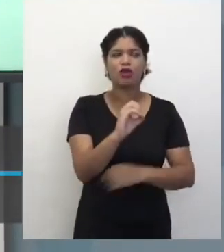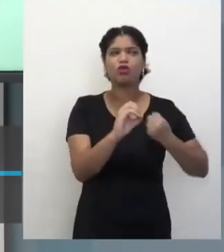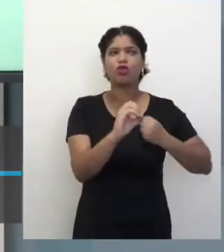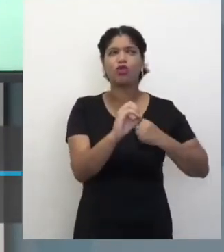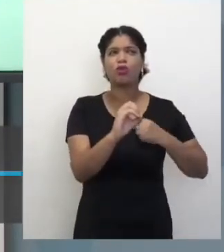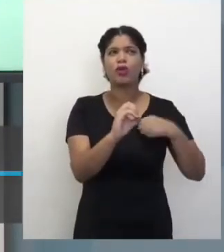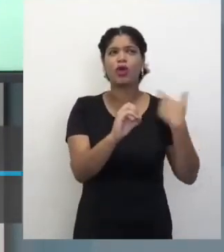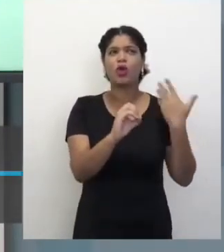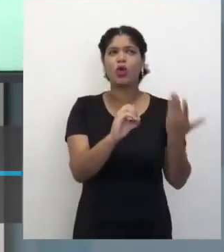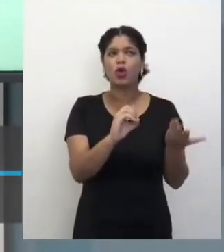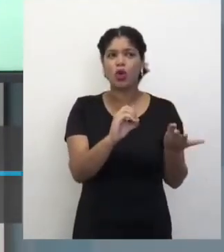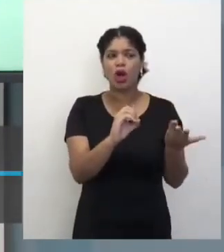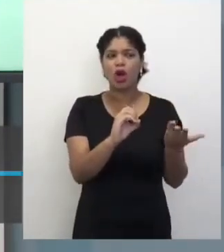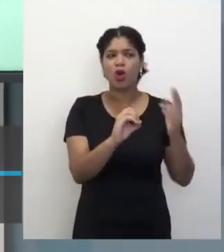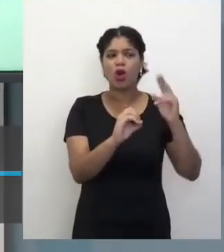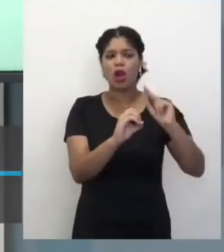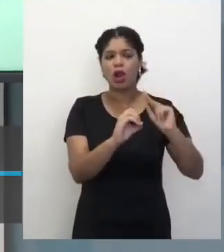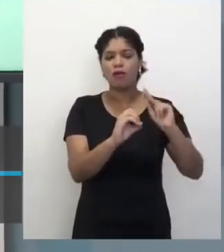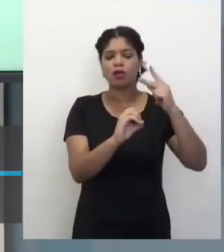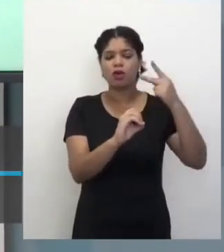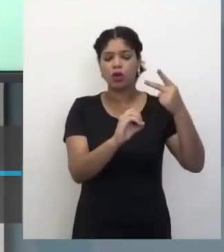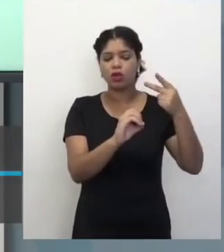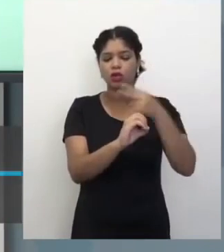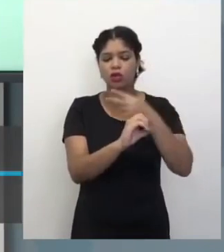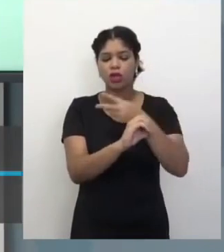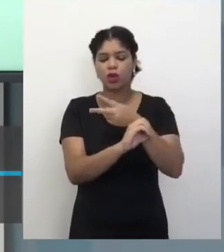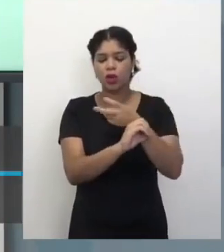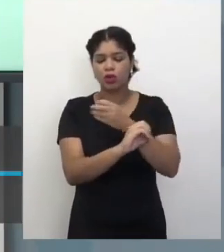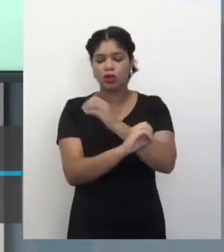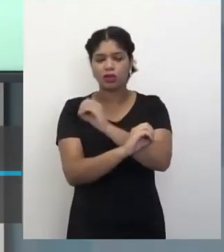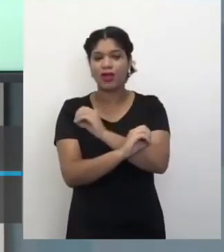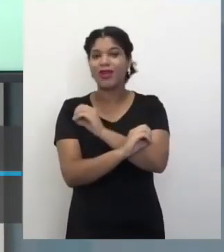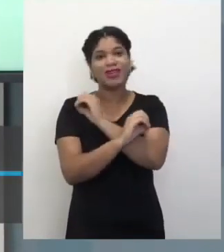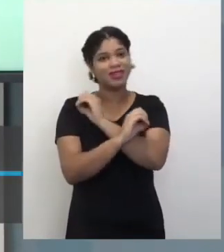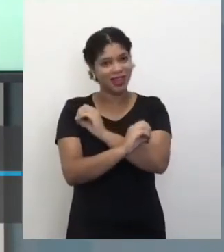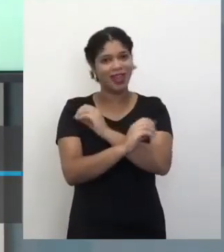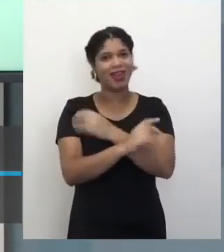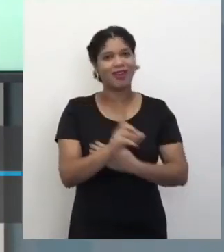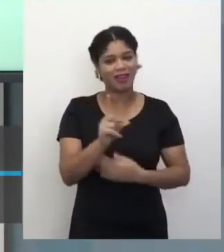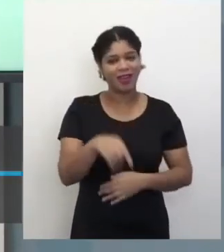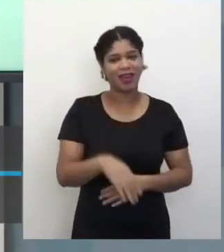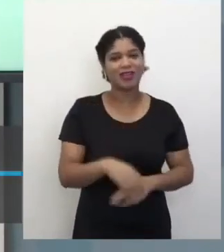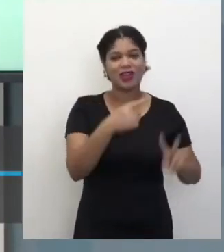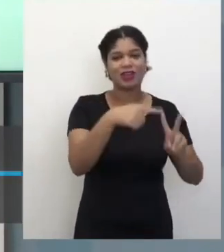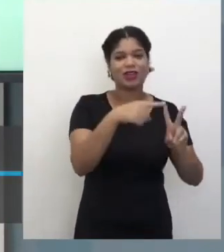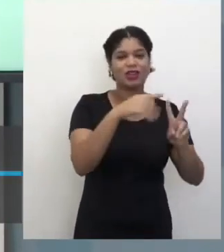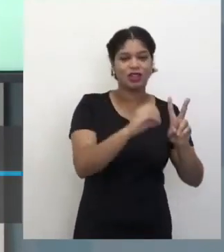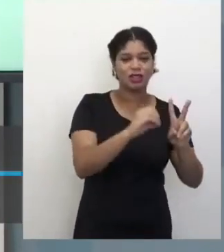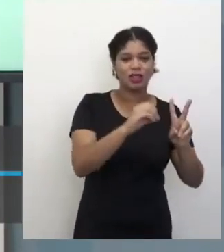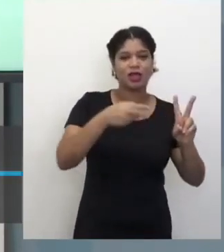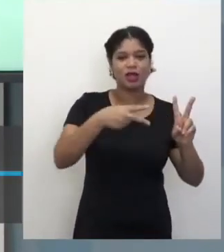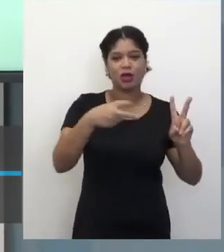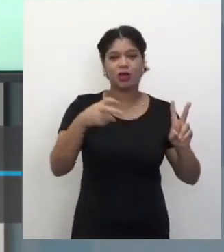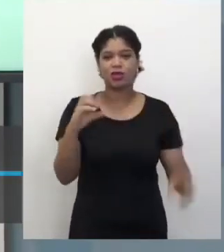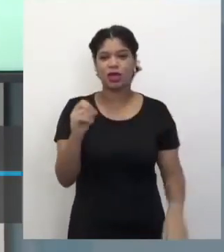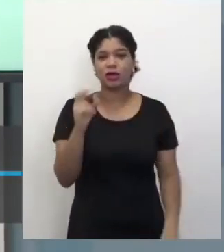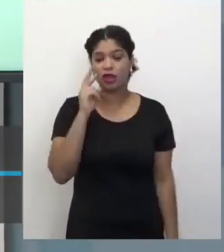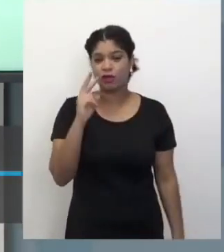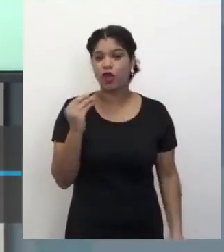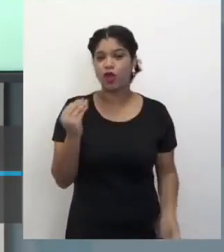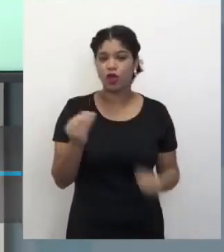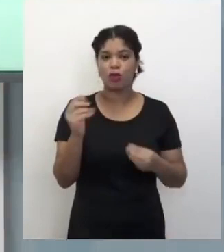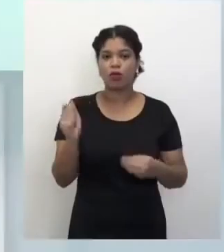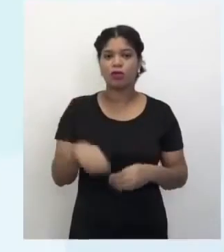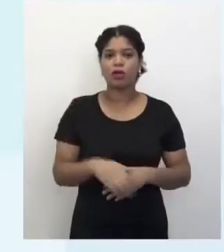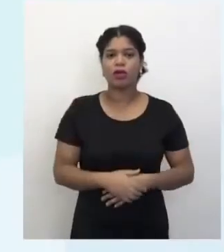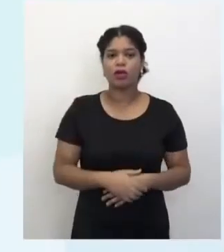número que é elevado ao quadrado da zero? É o próprio zero. E a interpretação geométrica dele, ó, coloca na telinha de novo, por